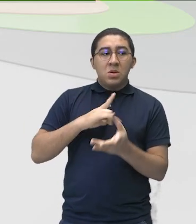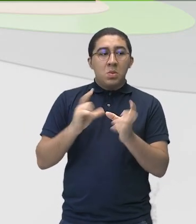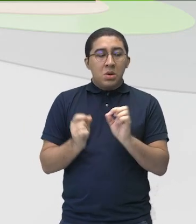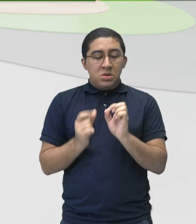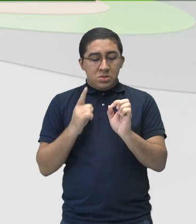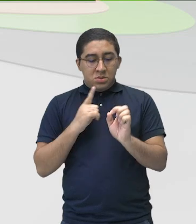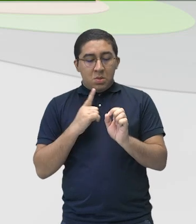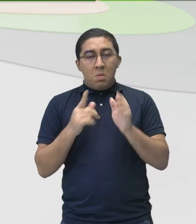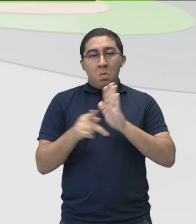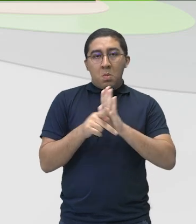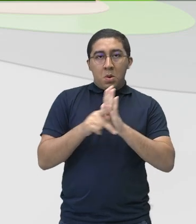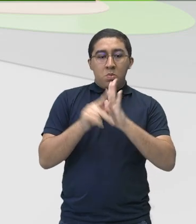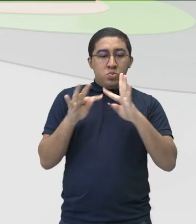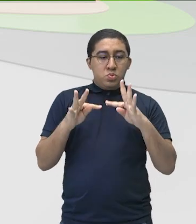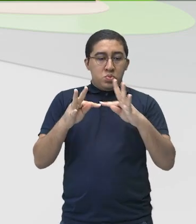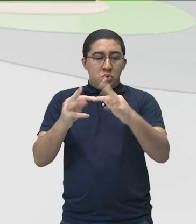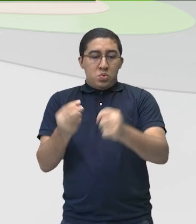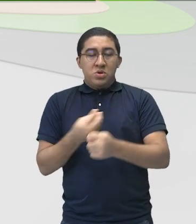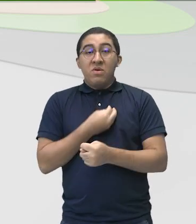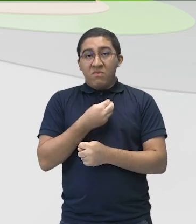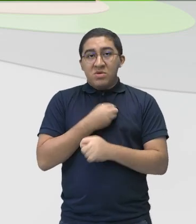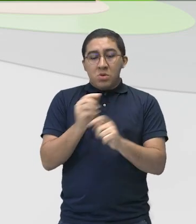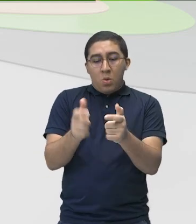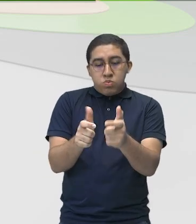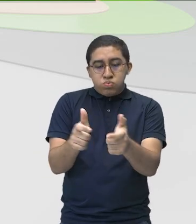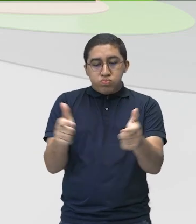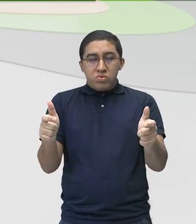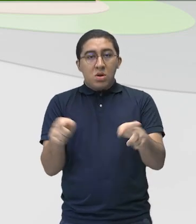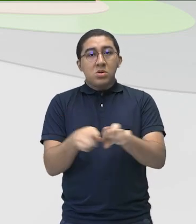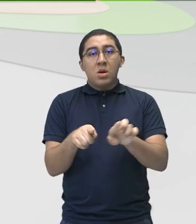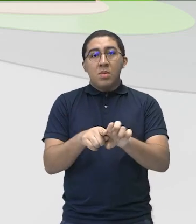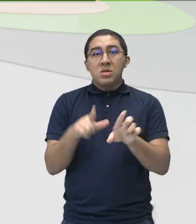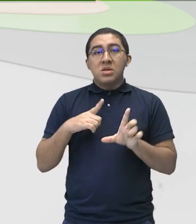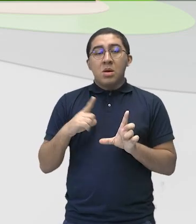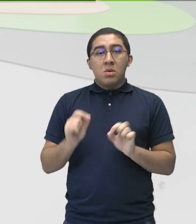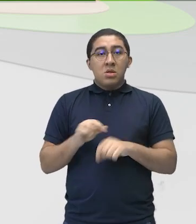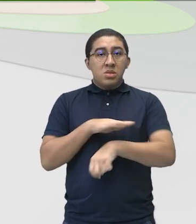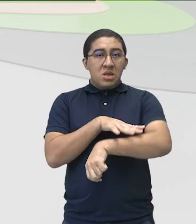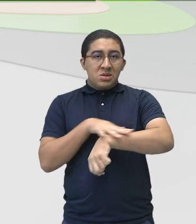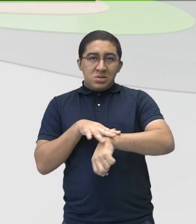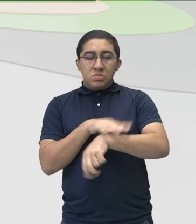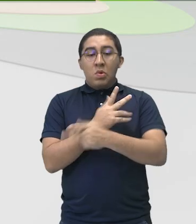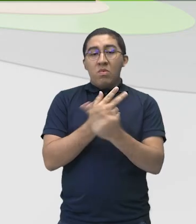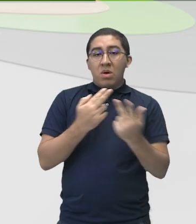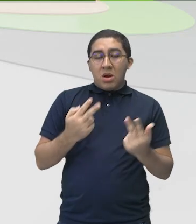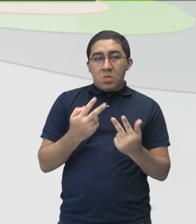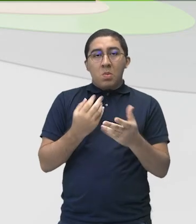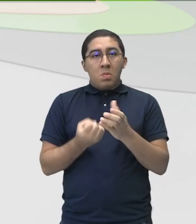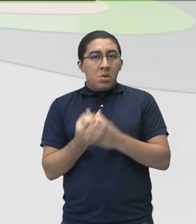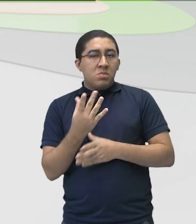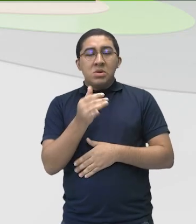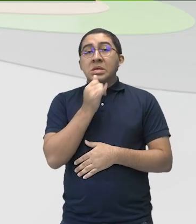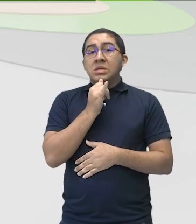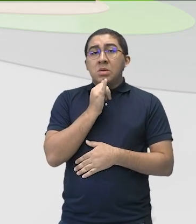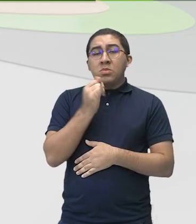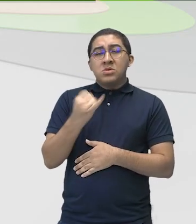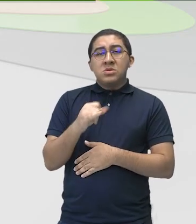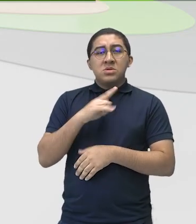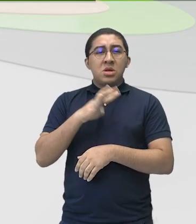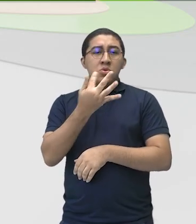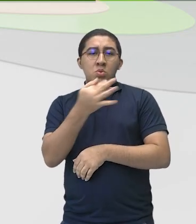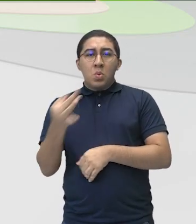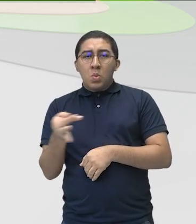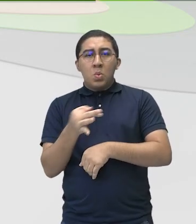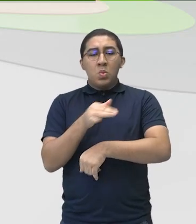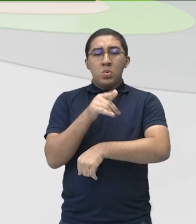crescimento dos organismos, bem como na regeneração dos tecidos. Ou seja, quando ocorre um machucado ou um ferimento